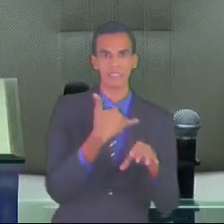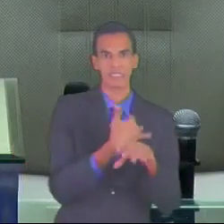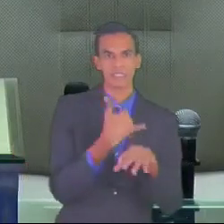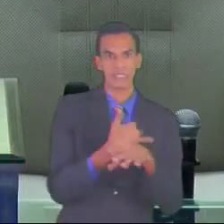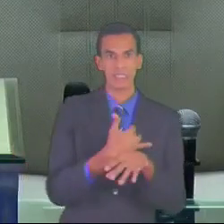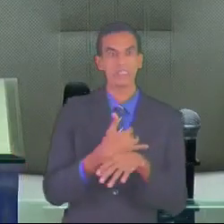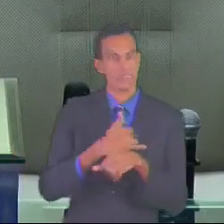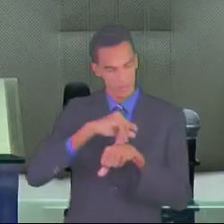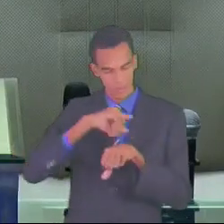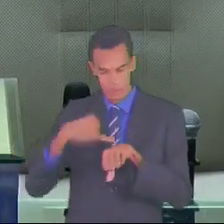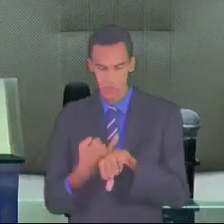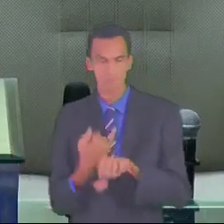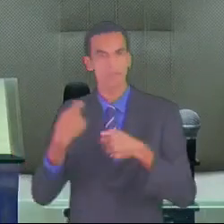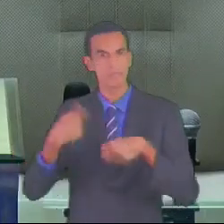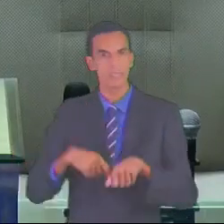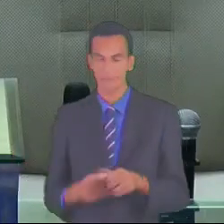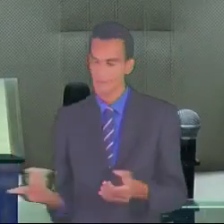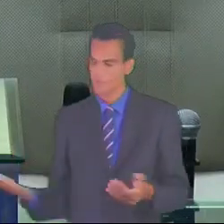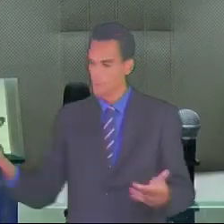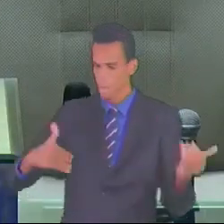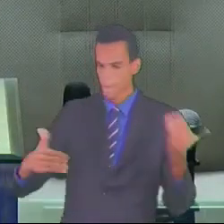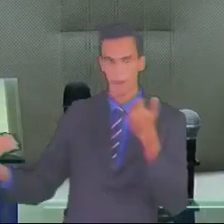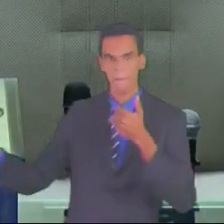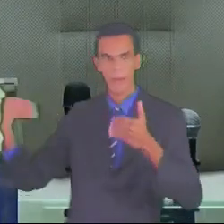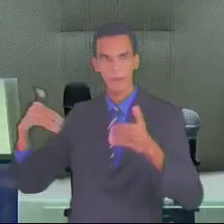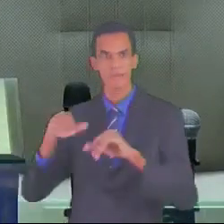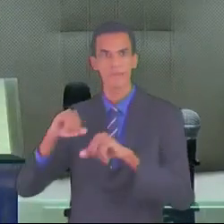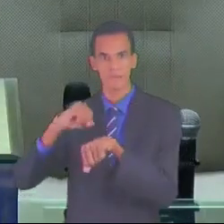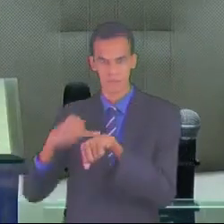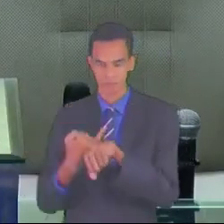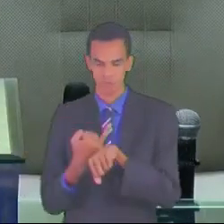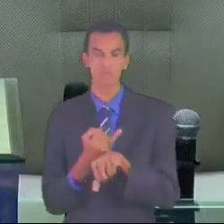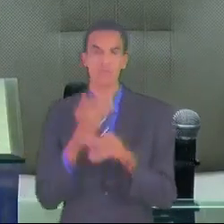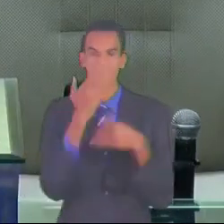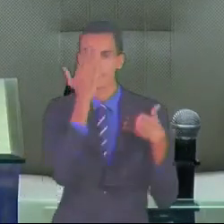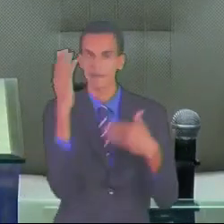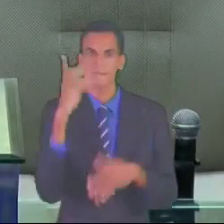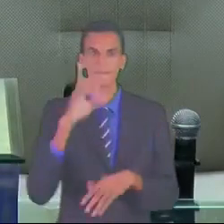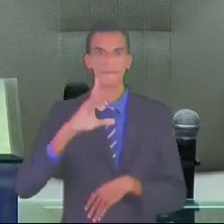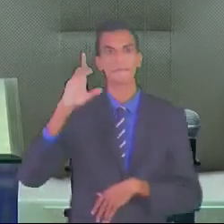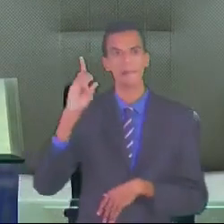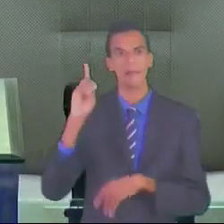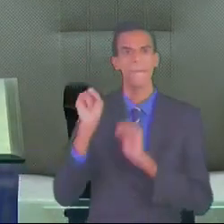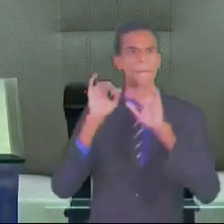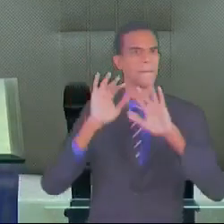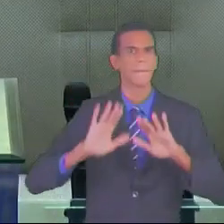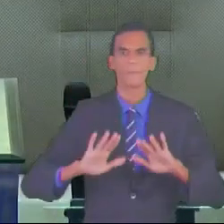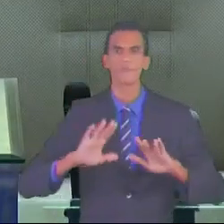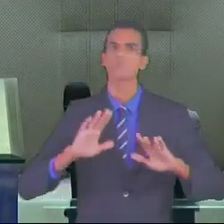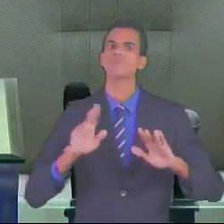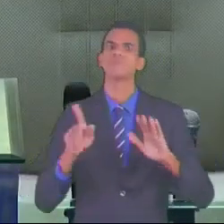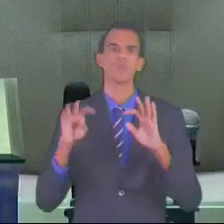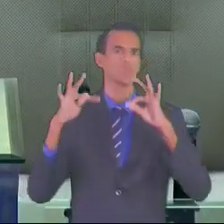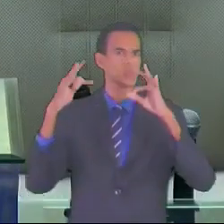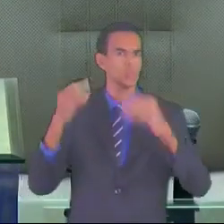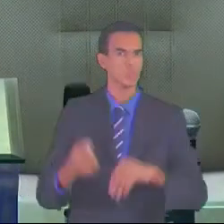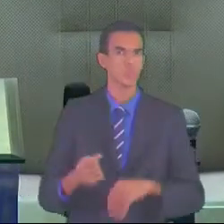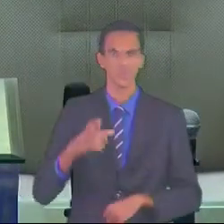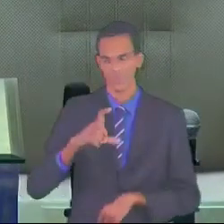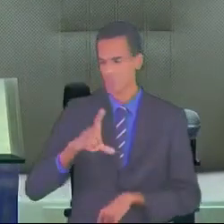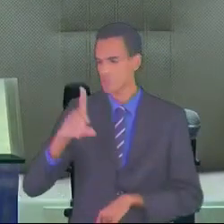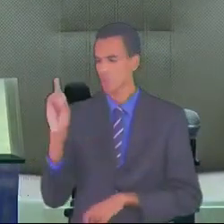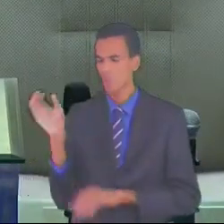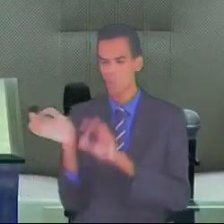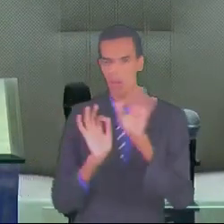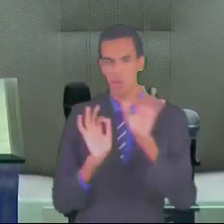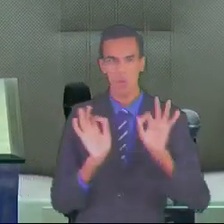obrigatoriamente tinha que ir para congregar em Jerusalém para agradecer a Deus as benesses, as bênçãos, os benefícios, tudo quanto Deus tinha feito